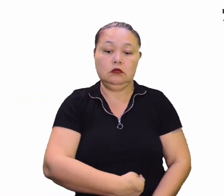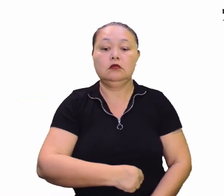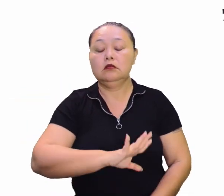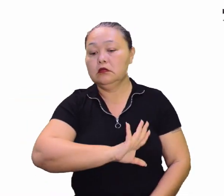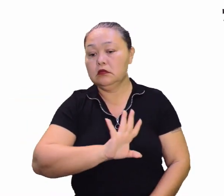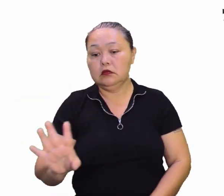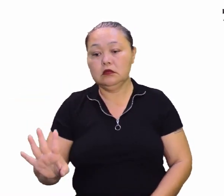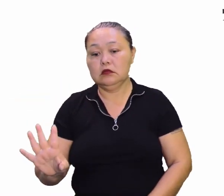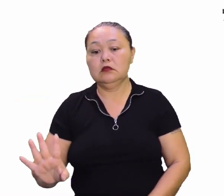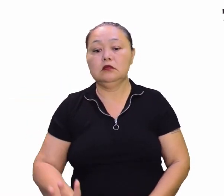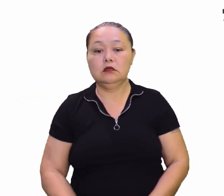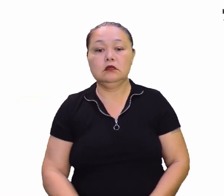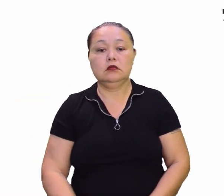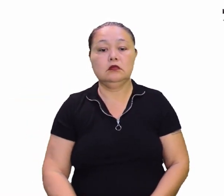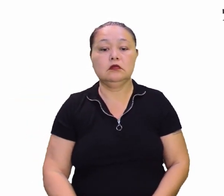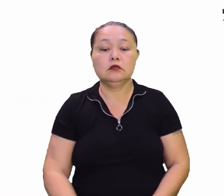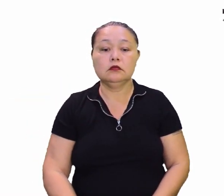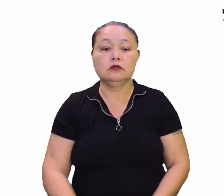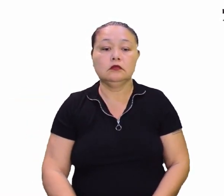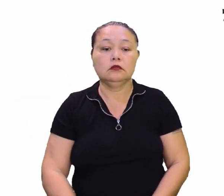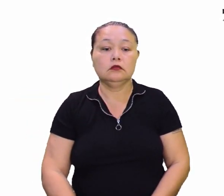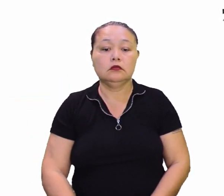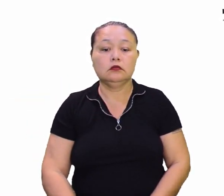É assim que eles veem ele. Muito bem.